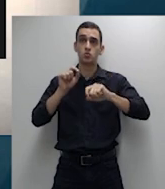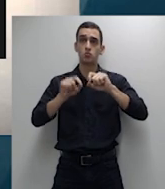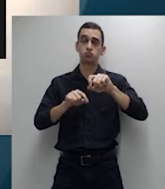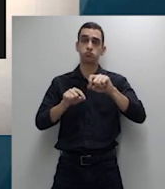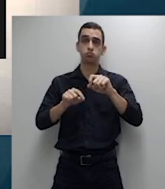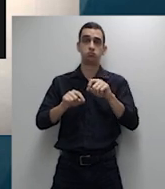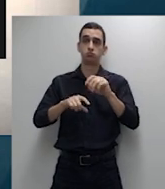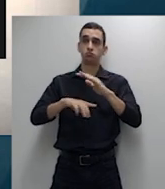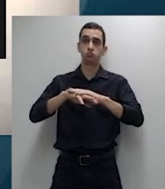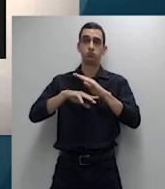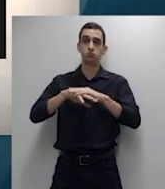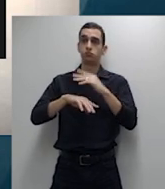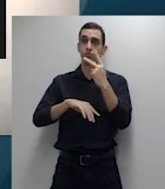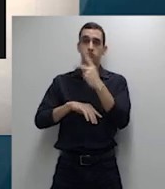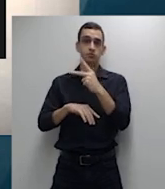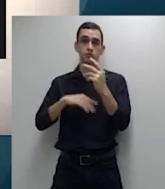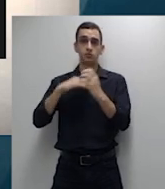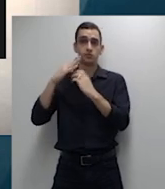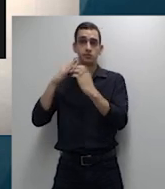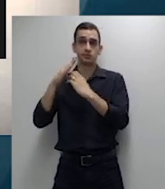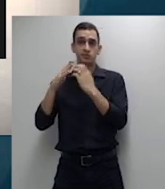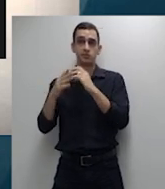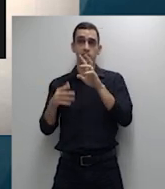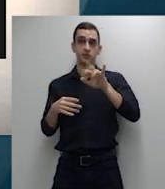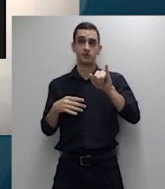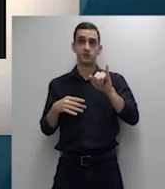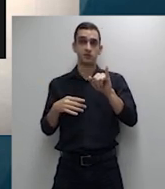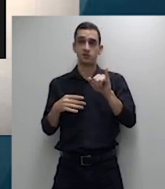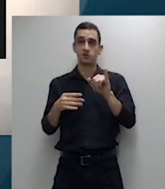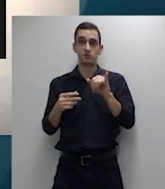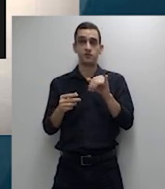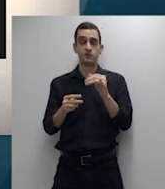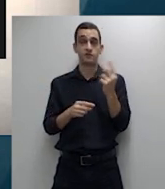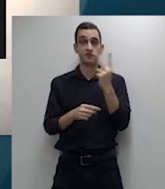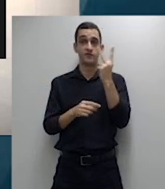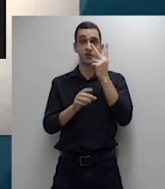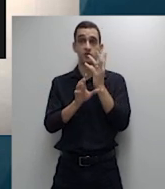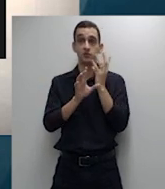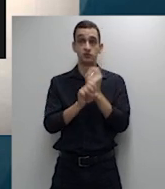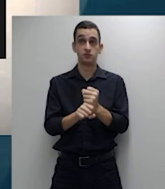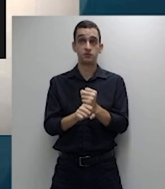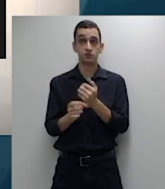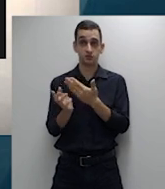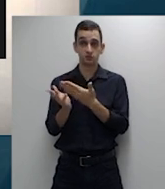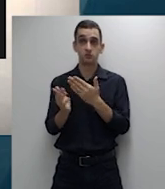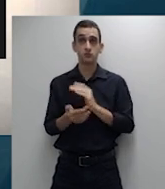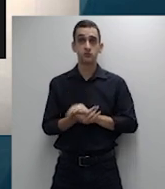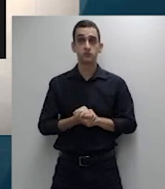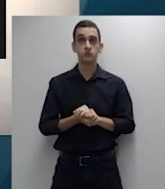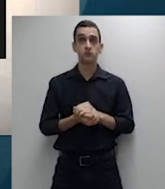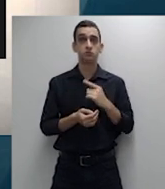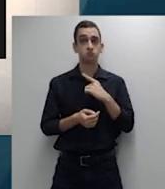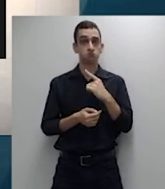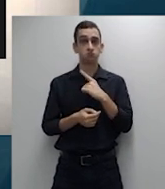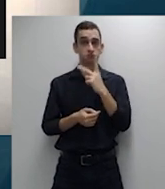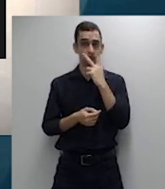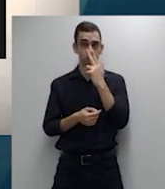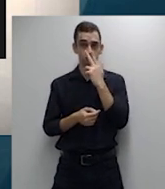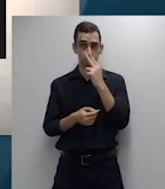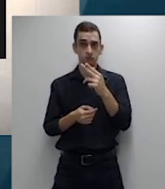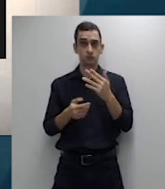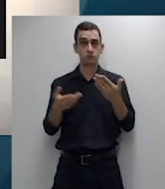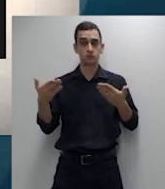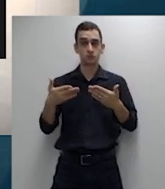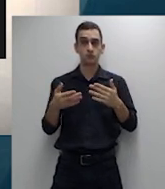da empresa que ao invés de no caso acha da empresa se própria ser alugado eu acredito que aqui não se trataria de serviço valor